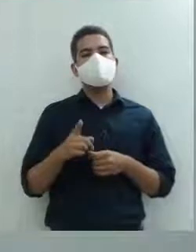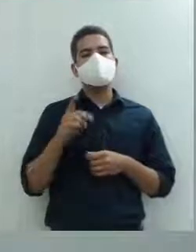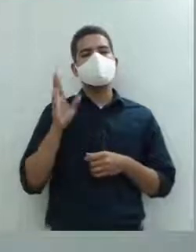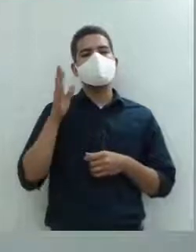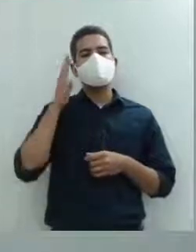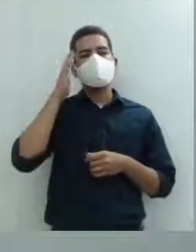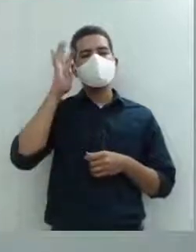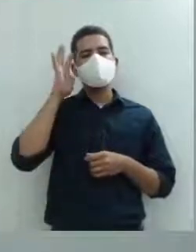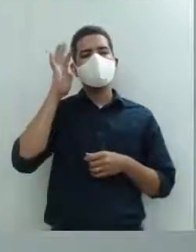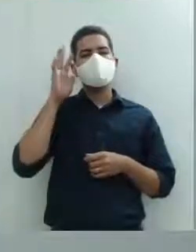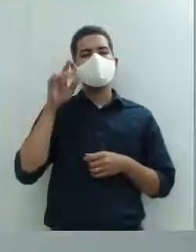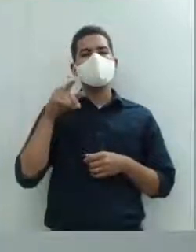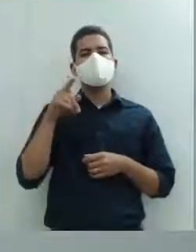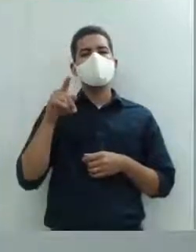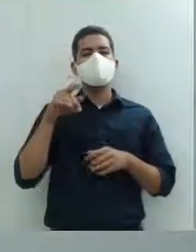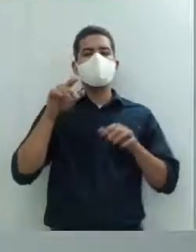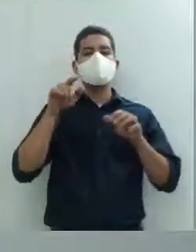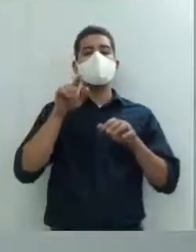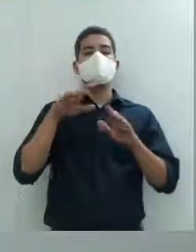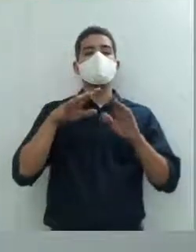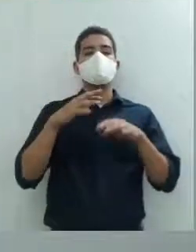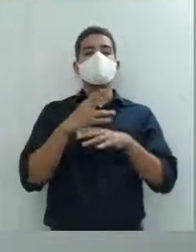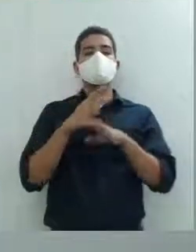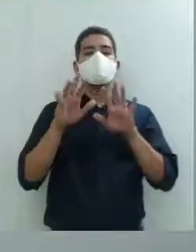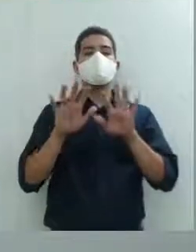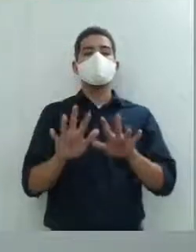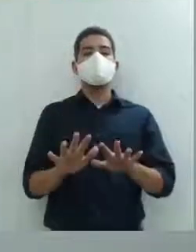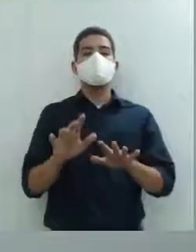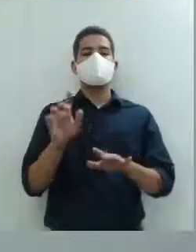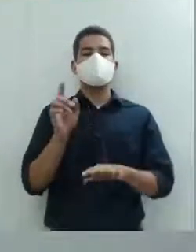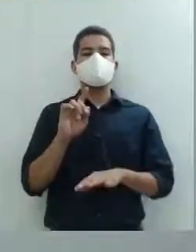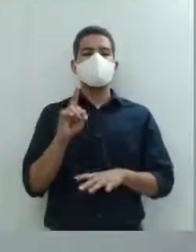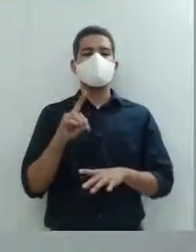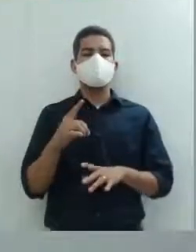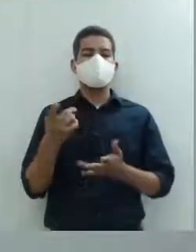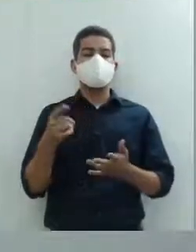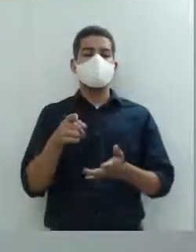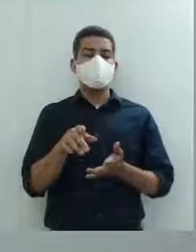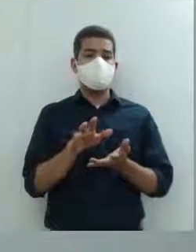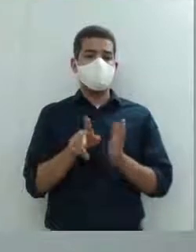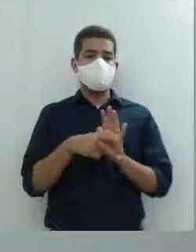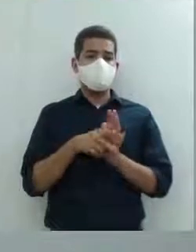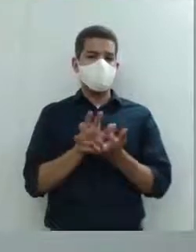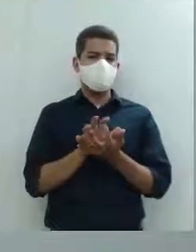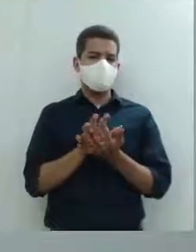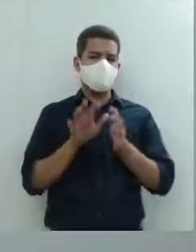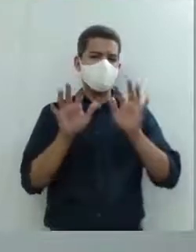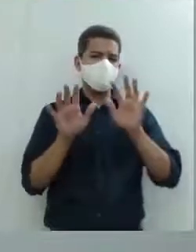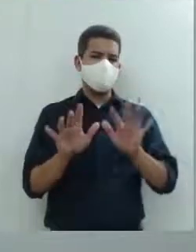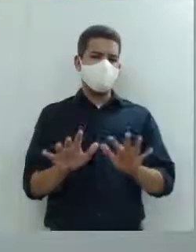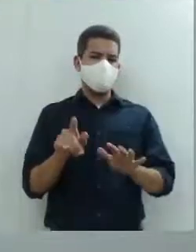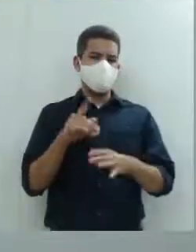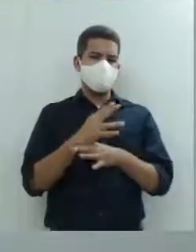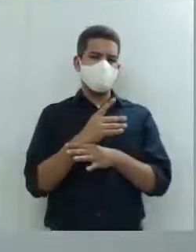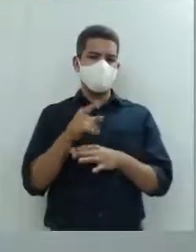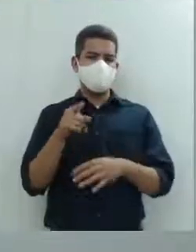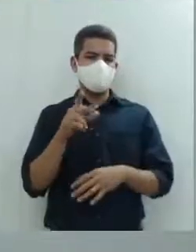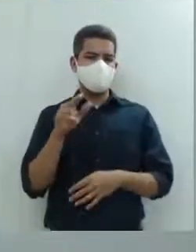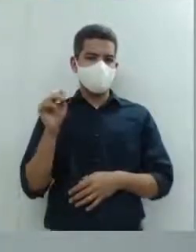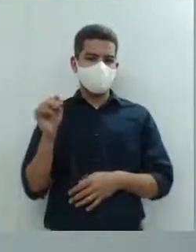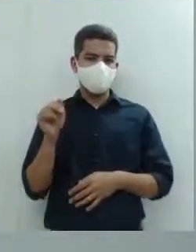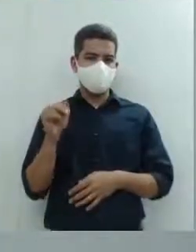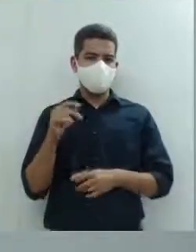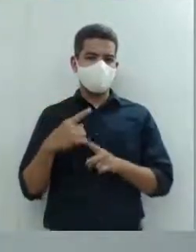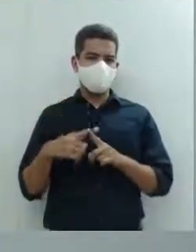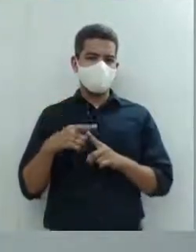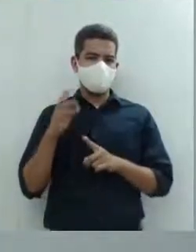perguntaram por que não neva na sua cidade? Você que é de Pernambuco, eu acredito, nunca viu neve na sua cidade. E você saberia me explicar